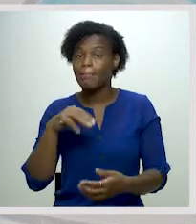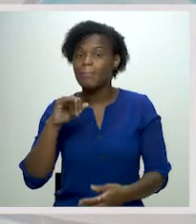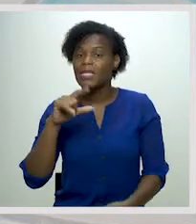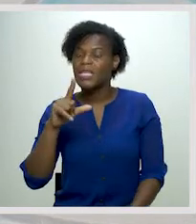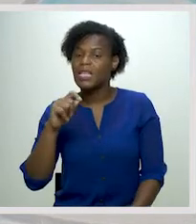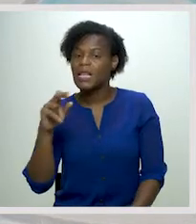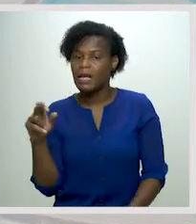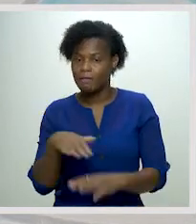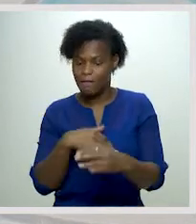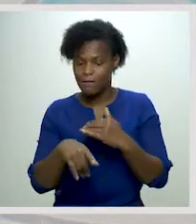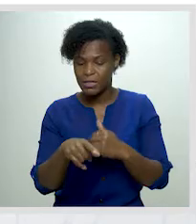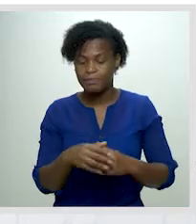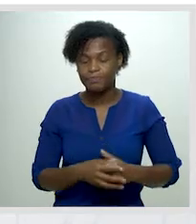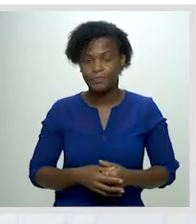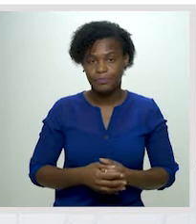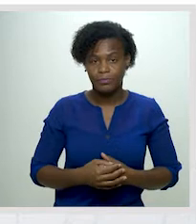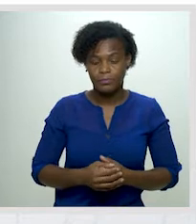de Miller.